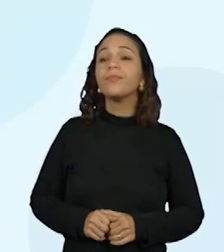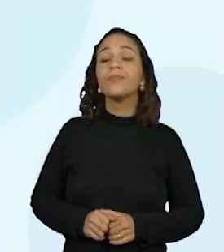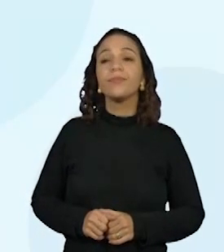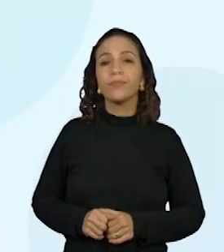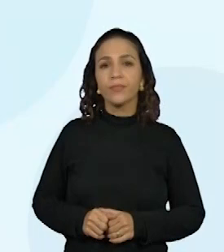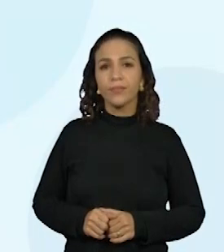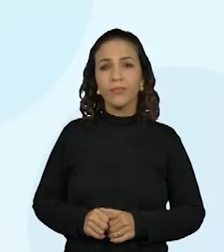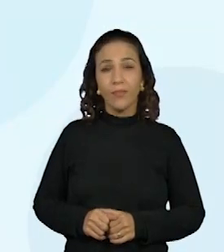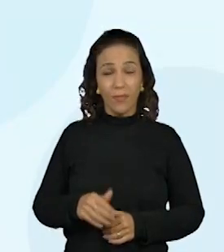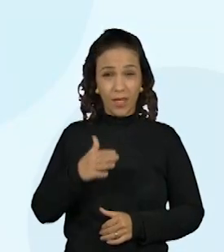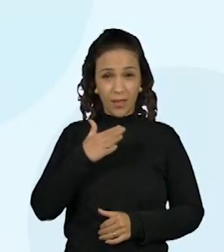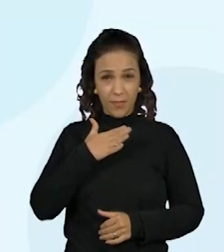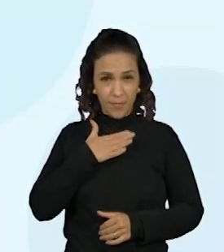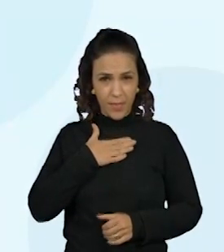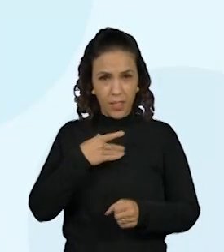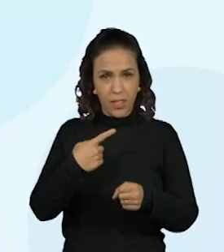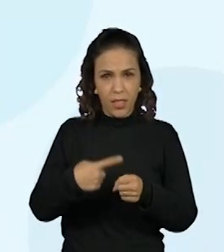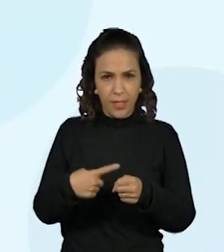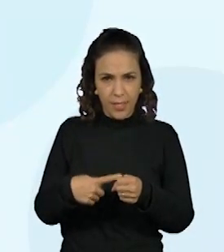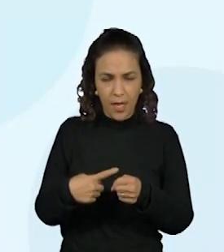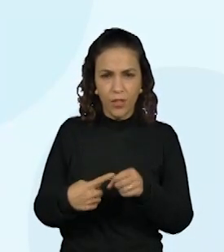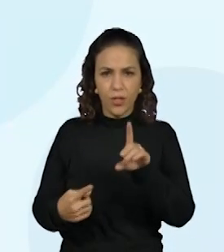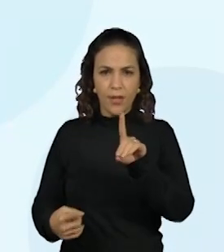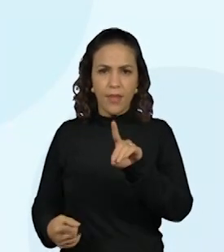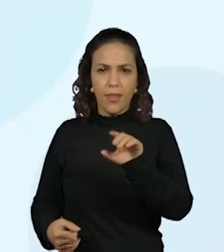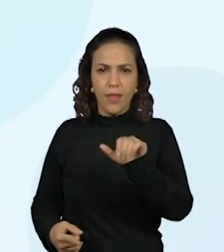minha cidade, Damasco,